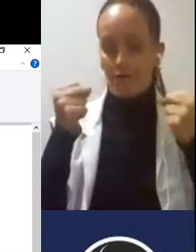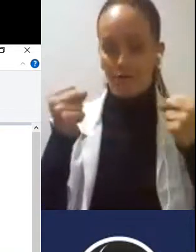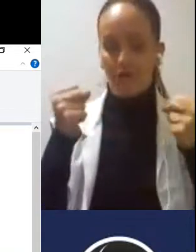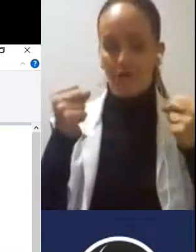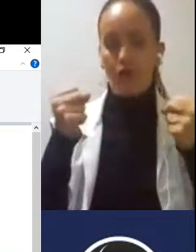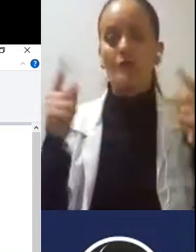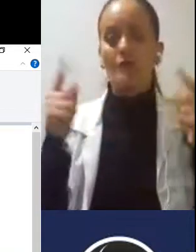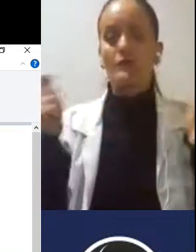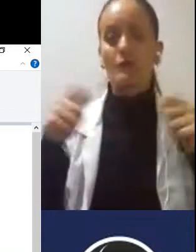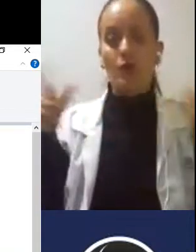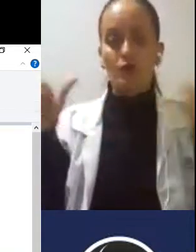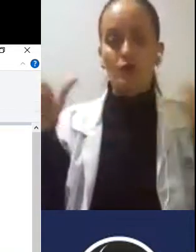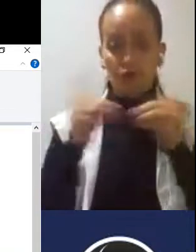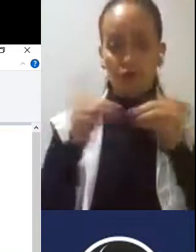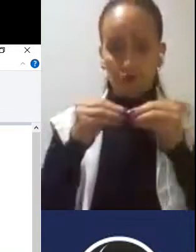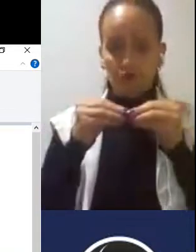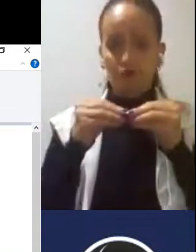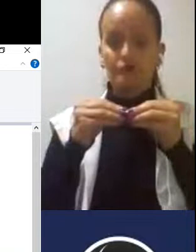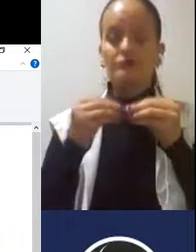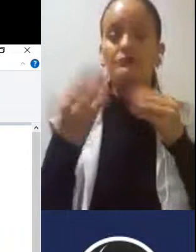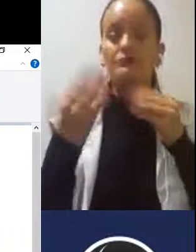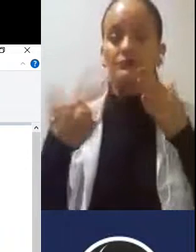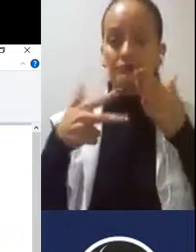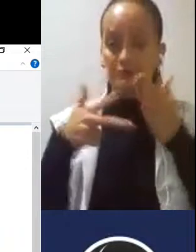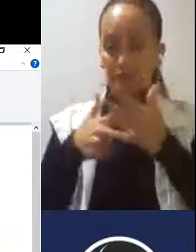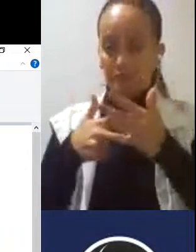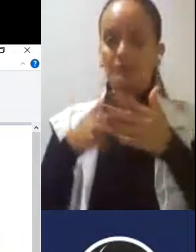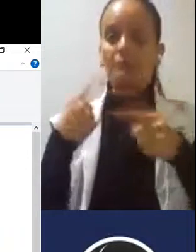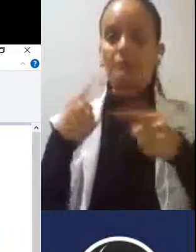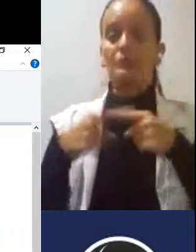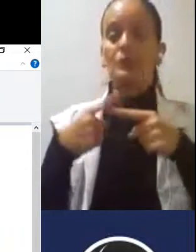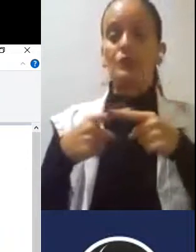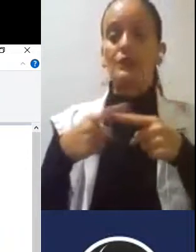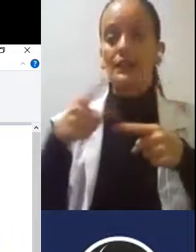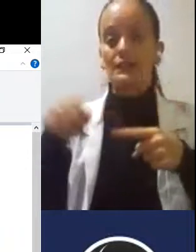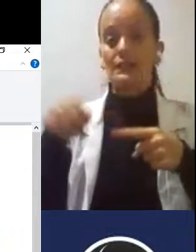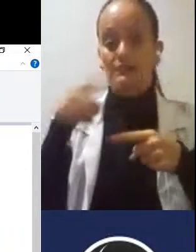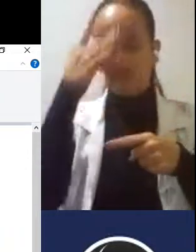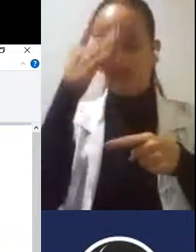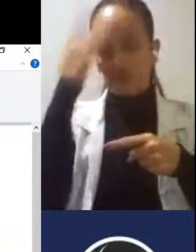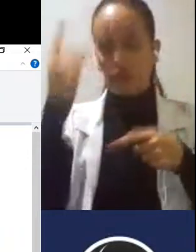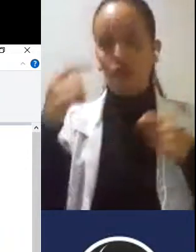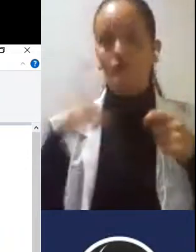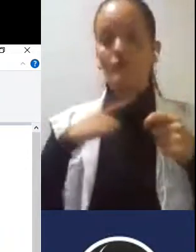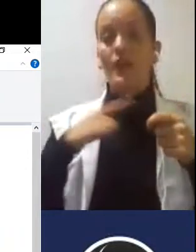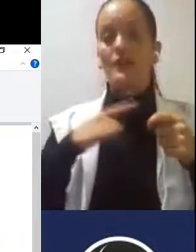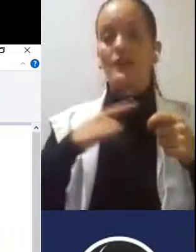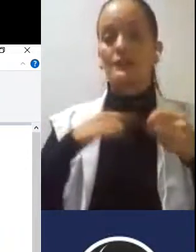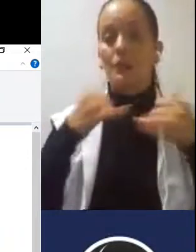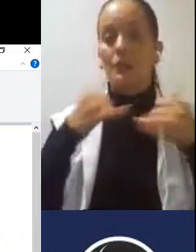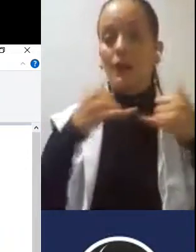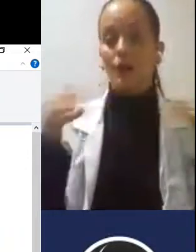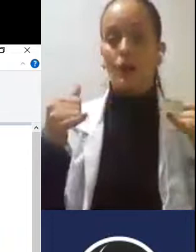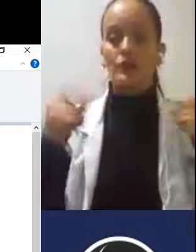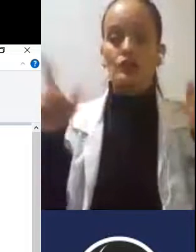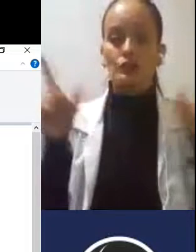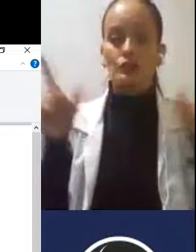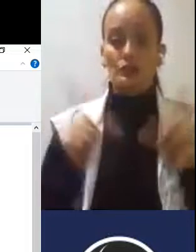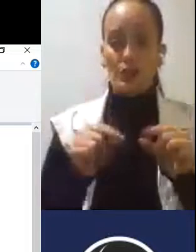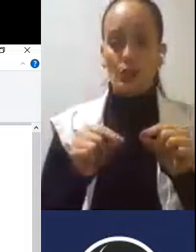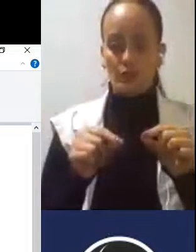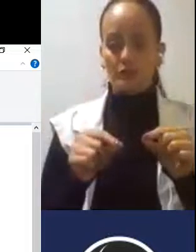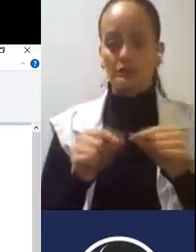acabar influenciando na corrente elétrica, certo? Então, para a gente ter menos perdas nos condutores,